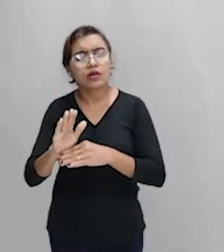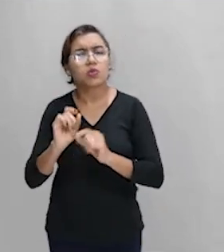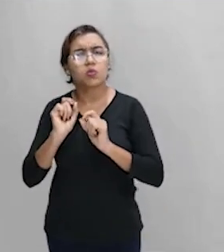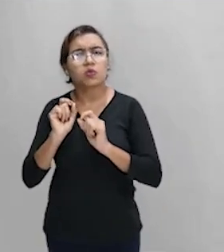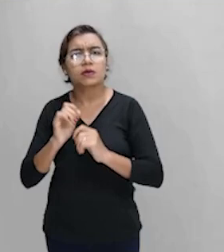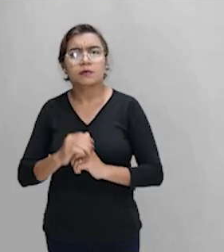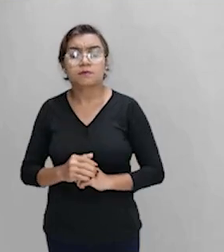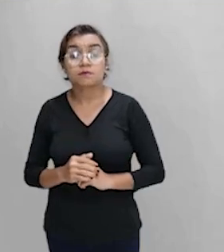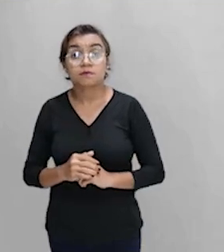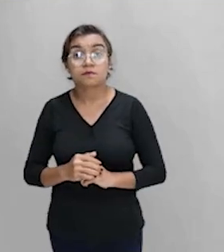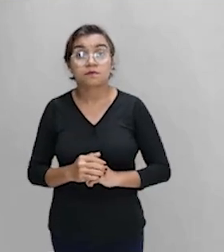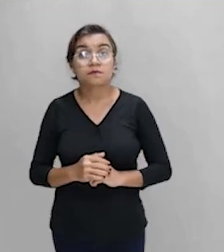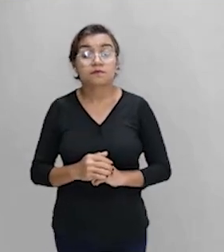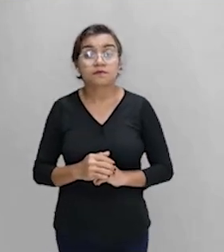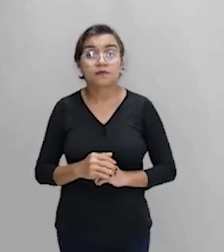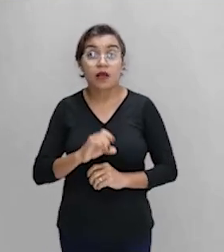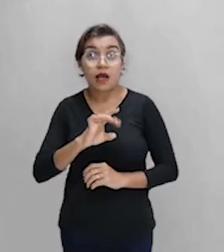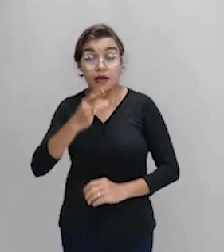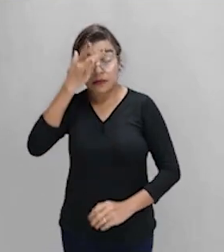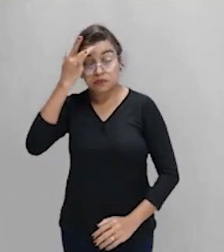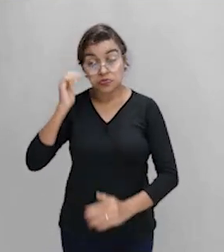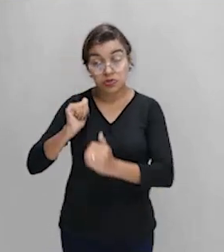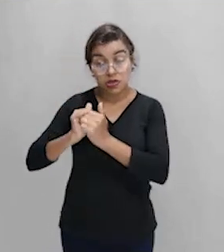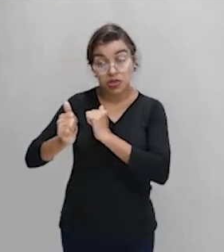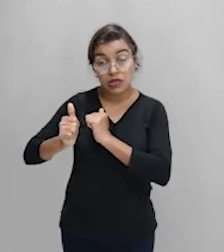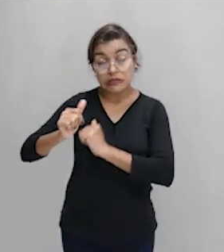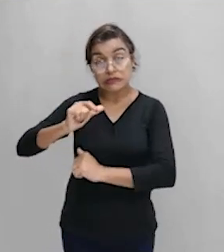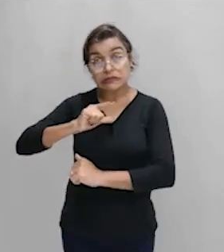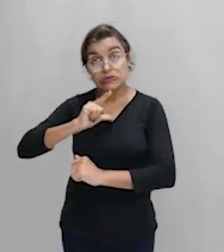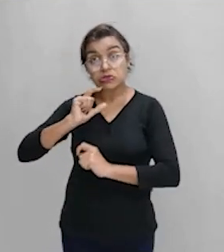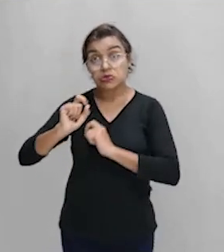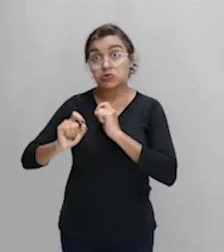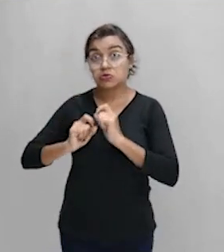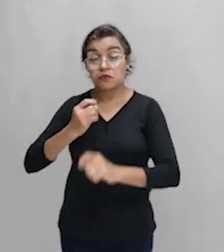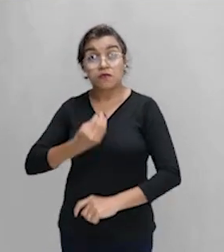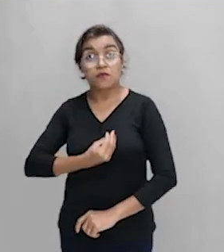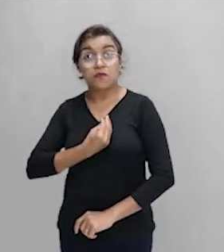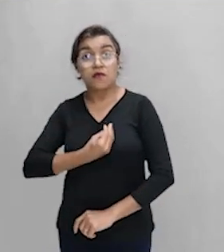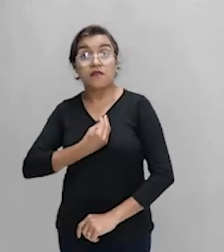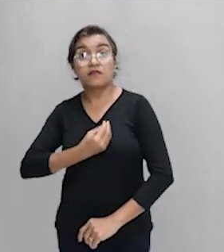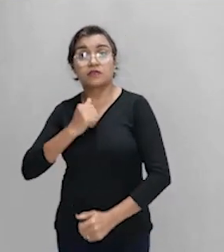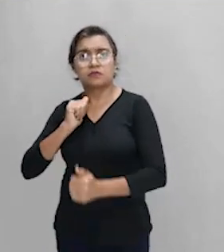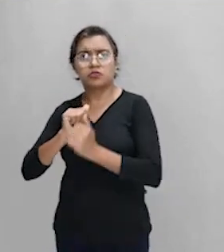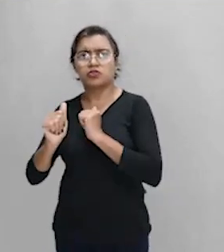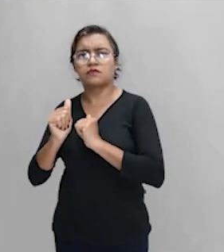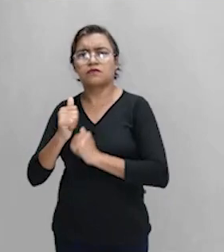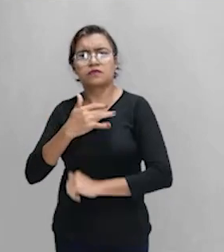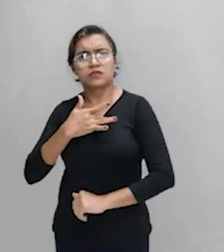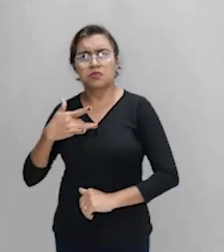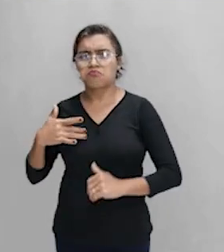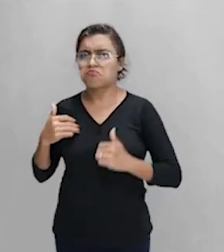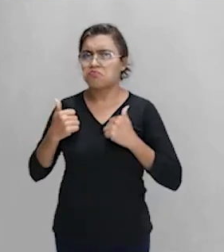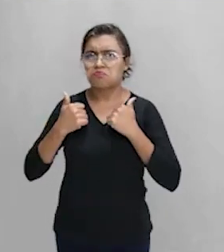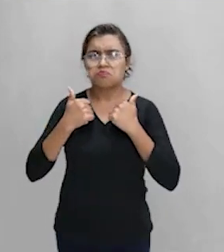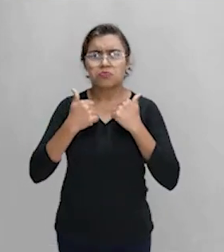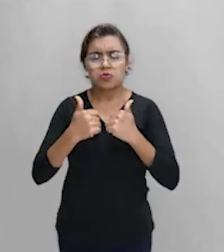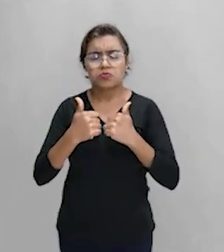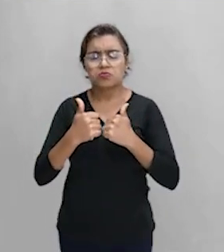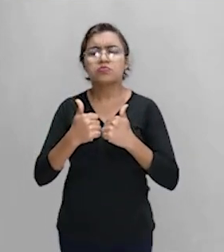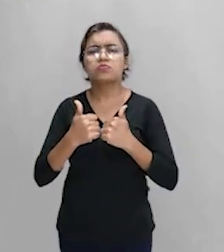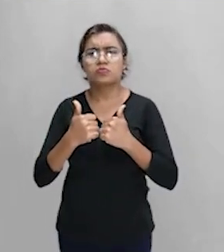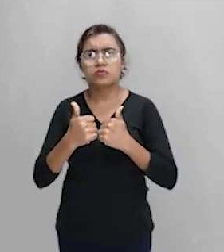aspecto para fazer com que o atleta ele tenha uma vida esportiva saudável, que minimizem